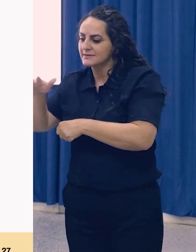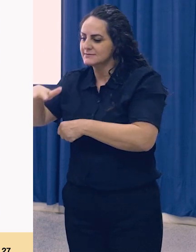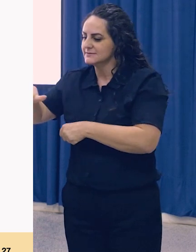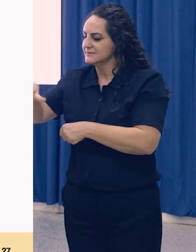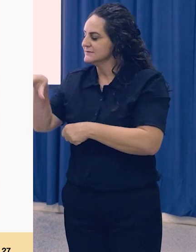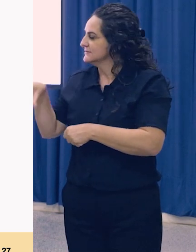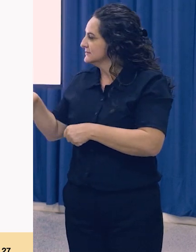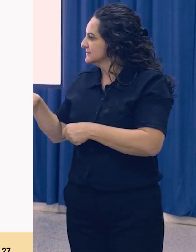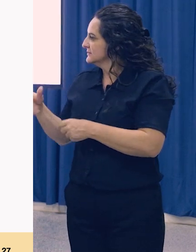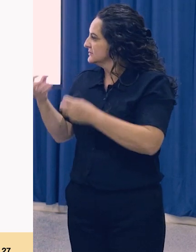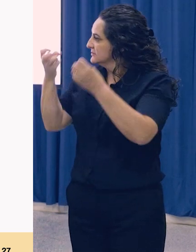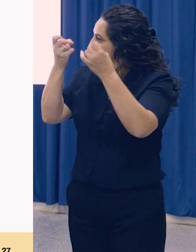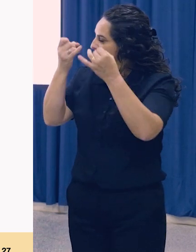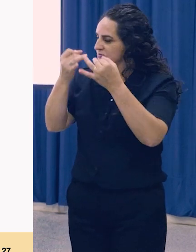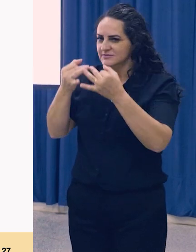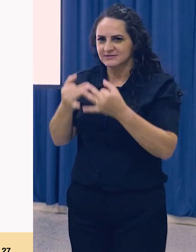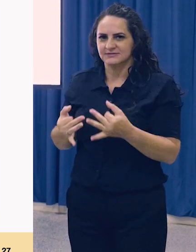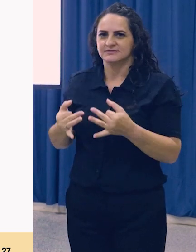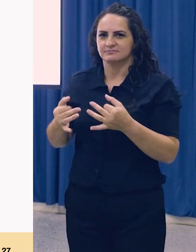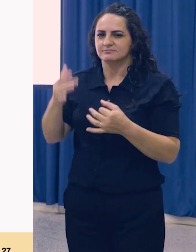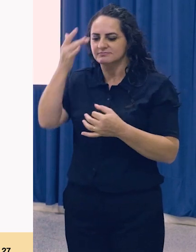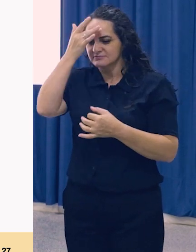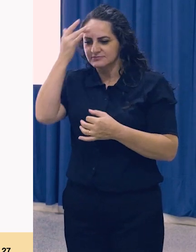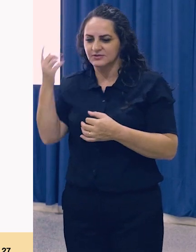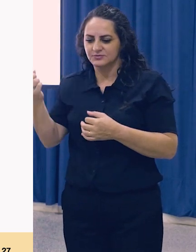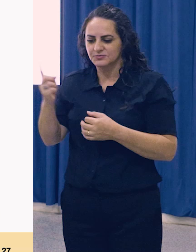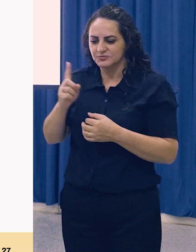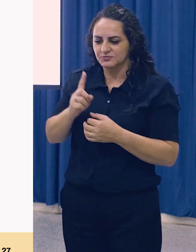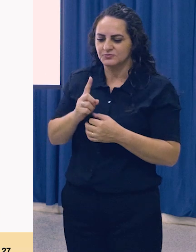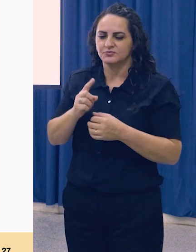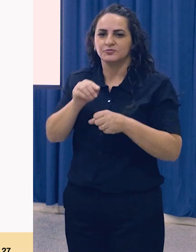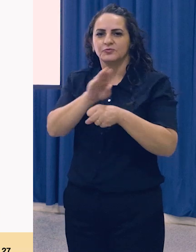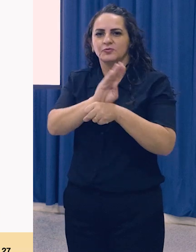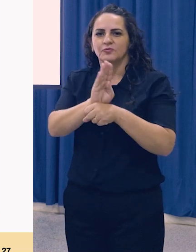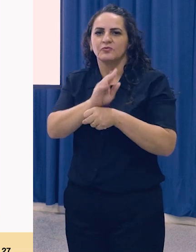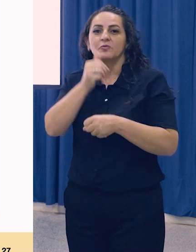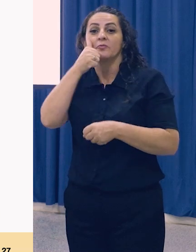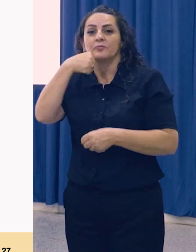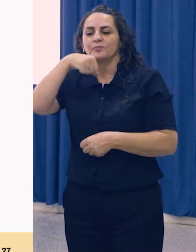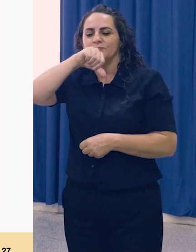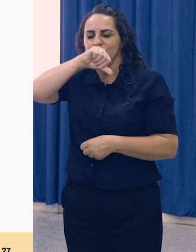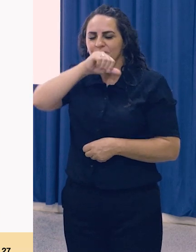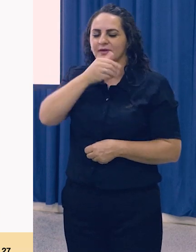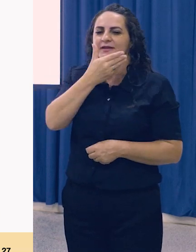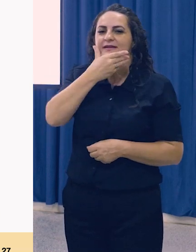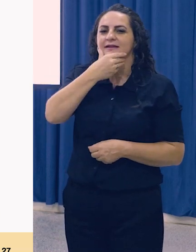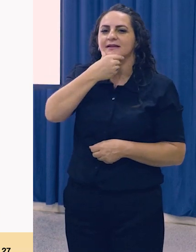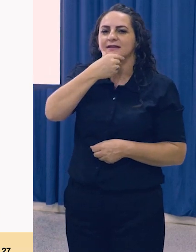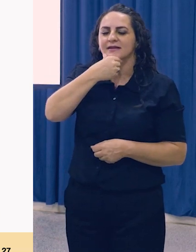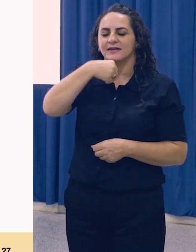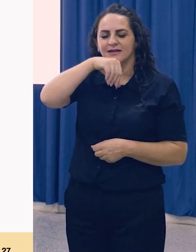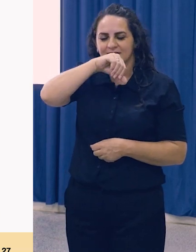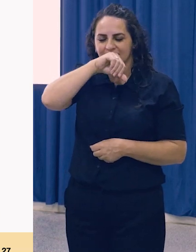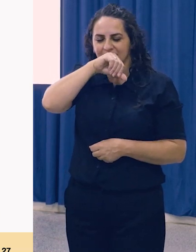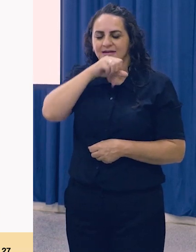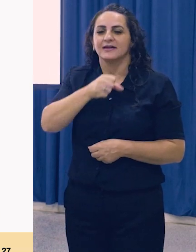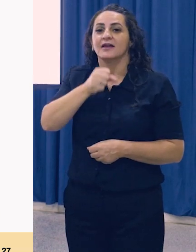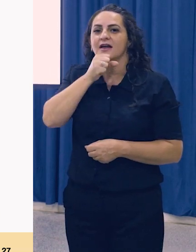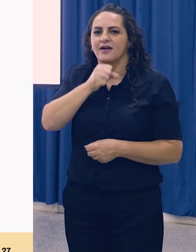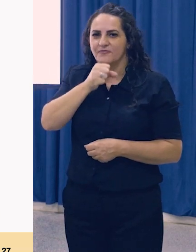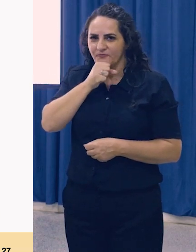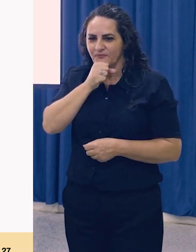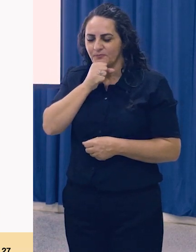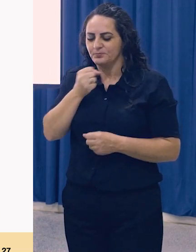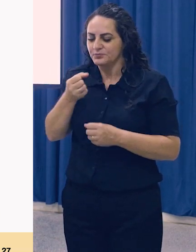explicando os personagens, o pai, a mãe, a avó. E dentro dessas postagens, na